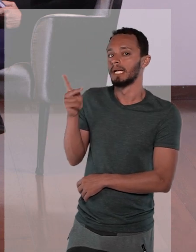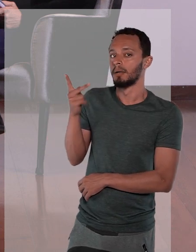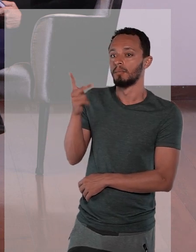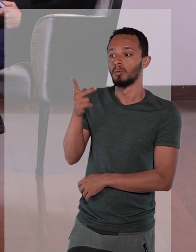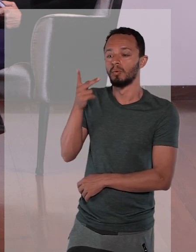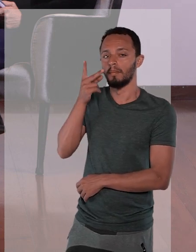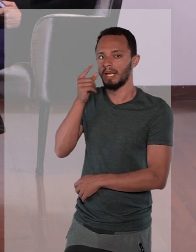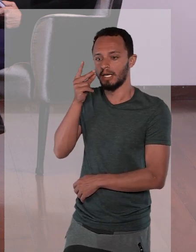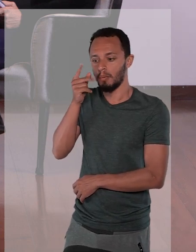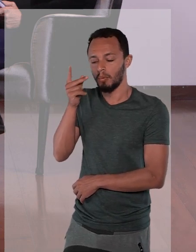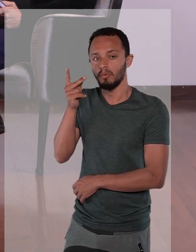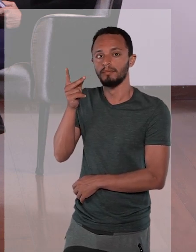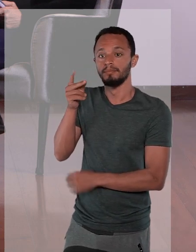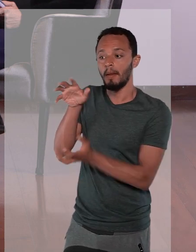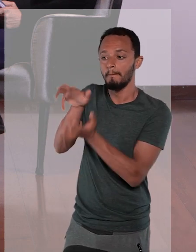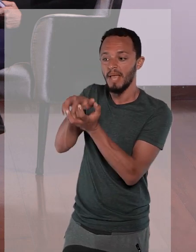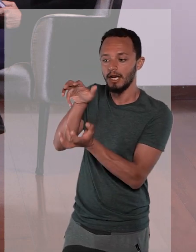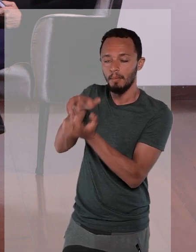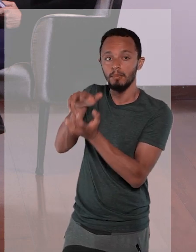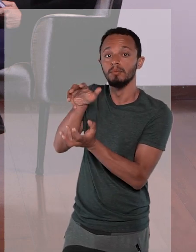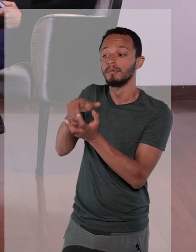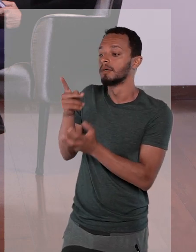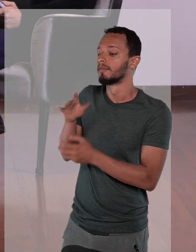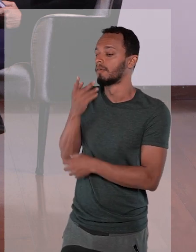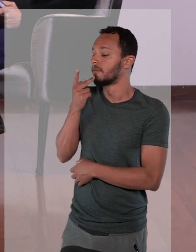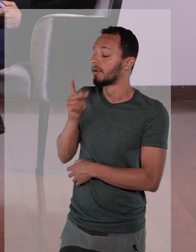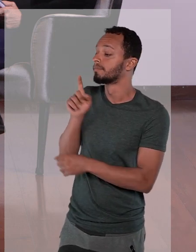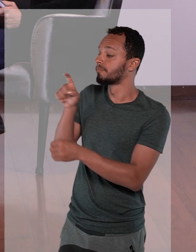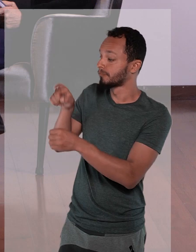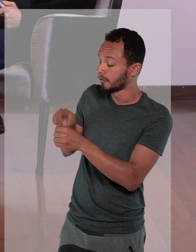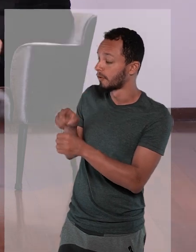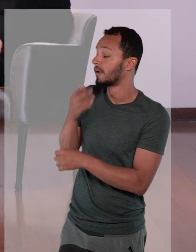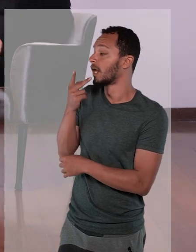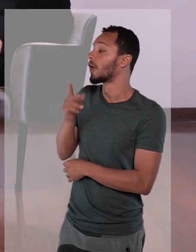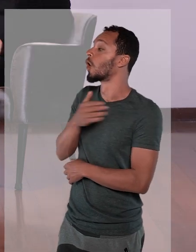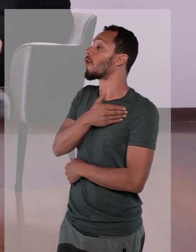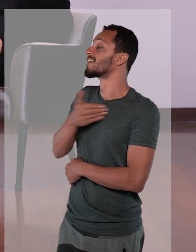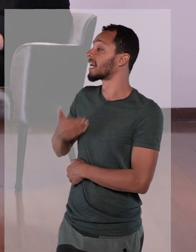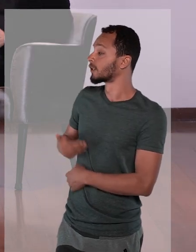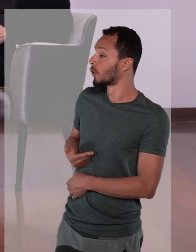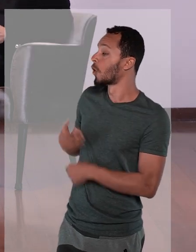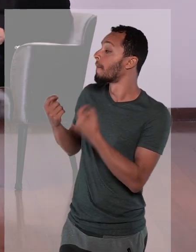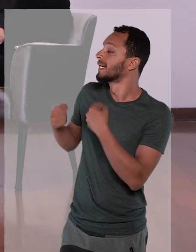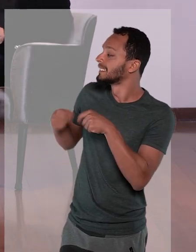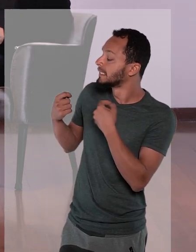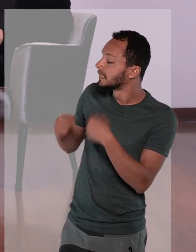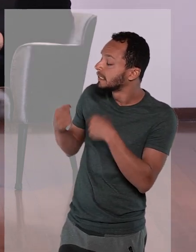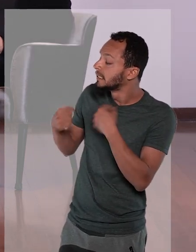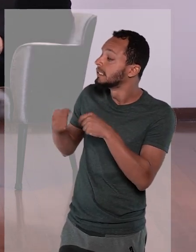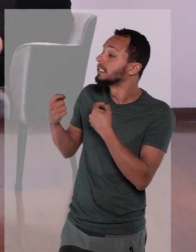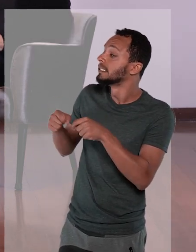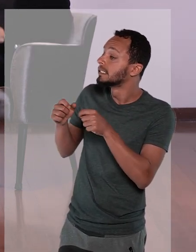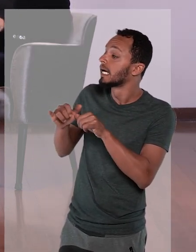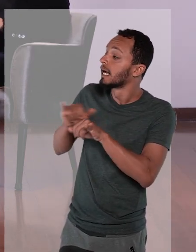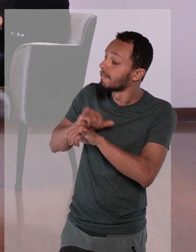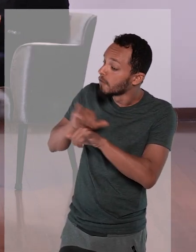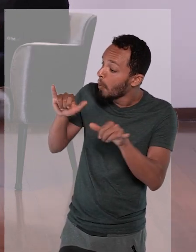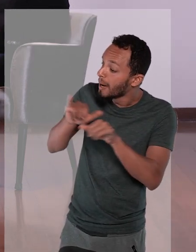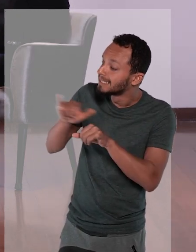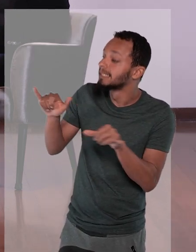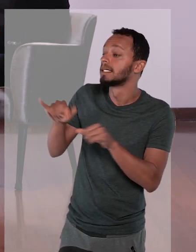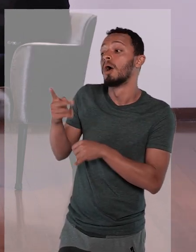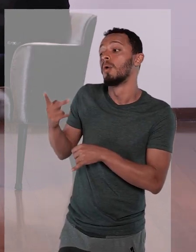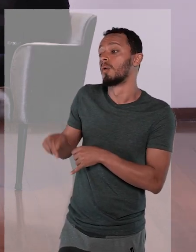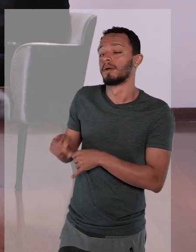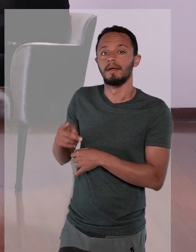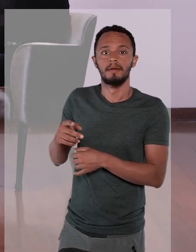meses atrás e eu falei com o governador, ele pediu para eu ajudar, eu fui na televisão para dizer...